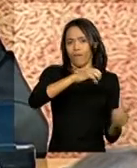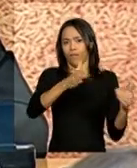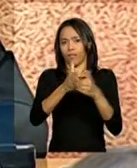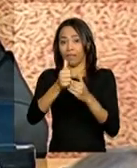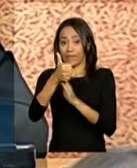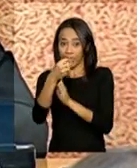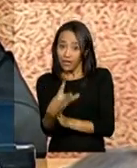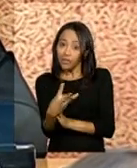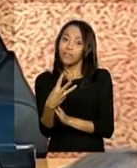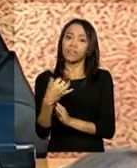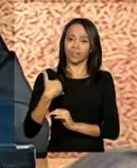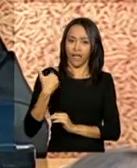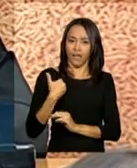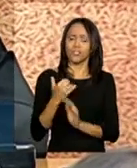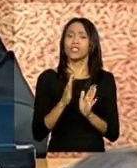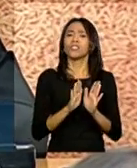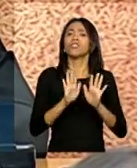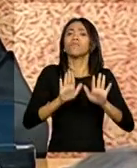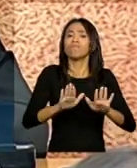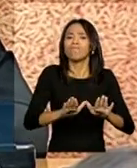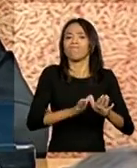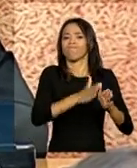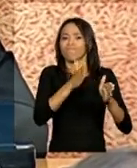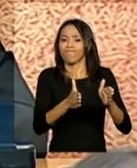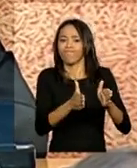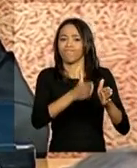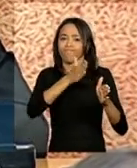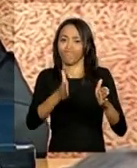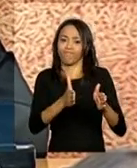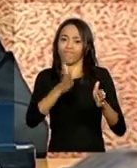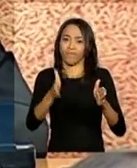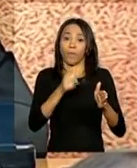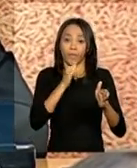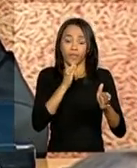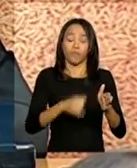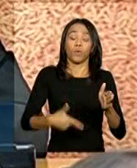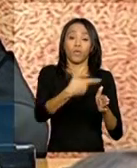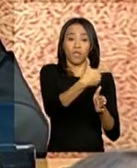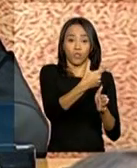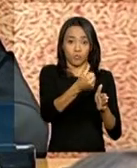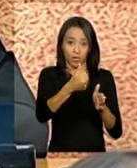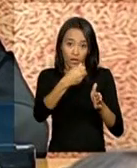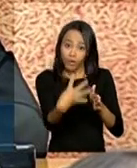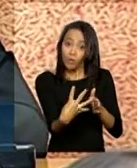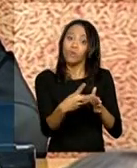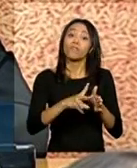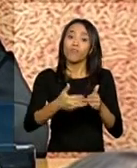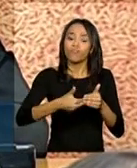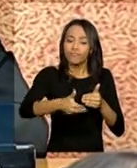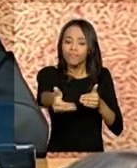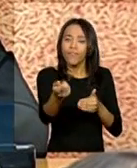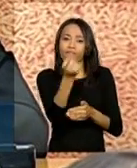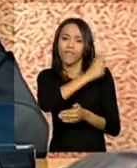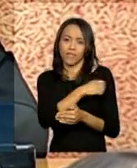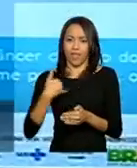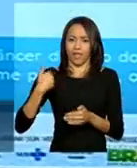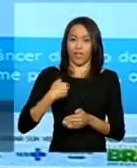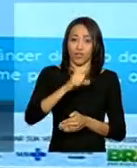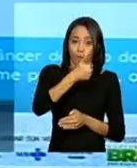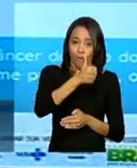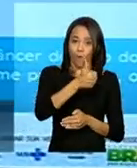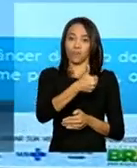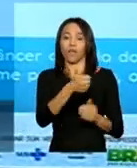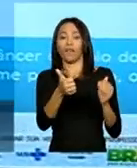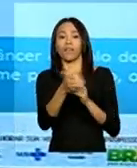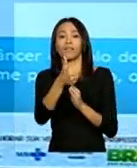forma gradativa no primeiro ano iremos que é em 2014 iremos vacinar as meninas de 11 a 13